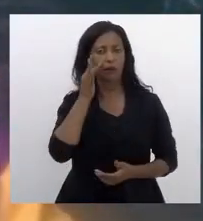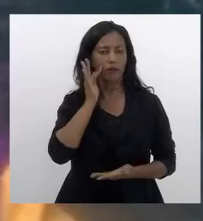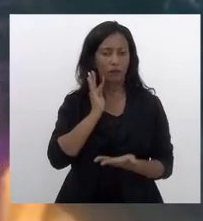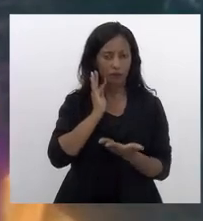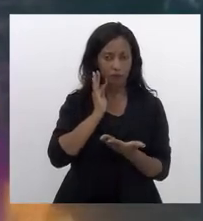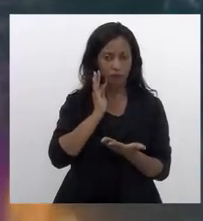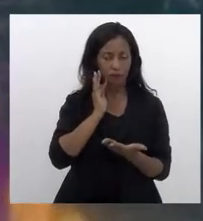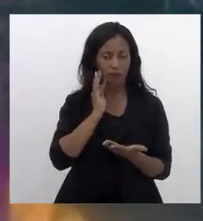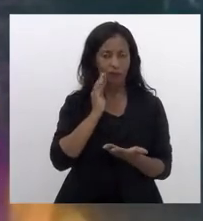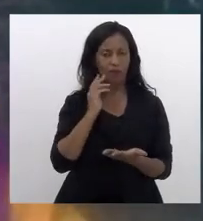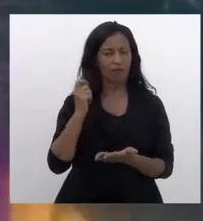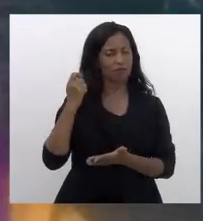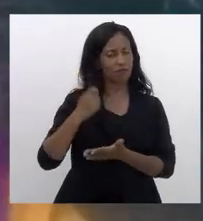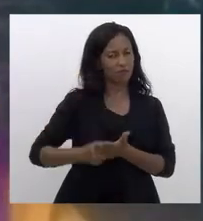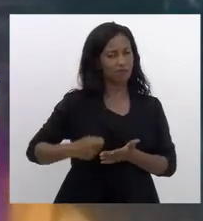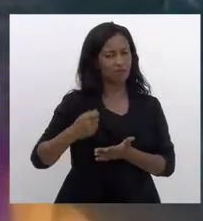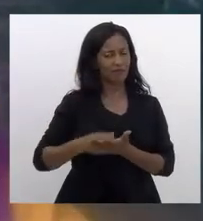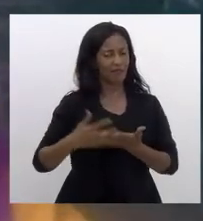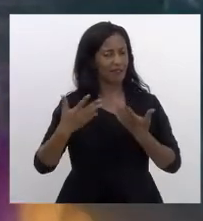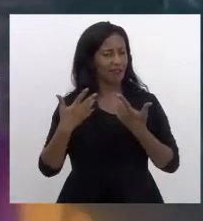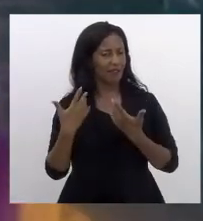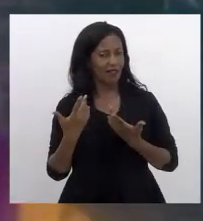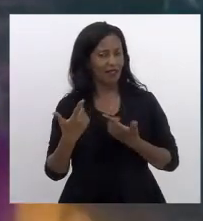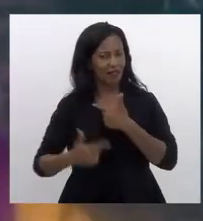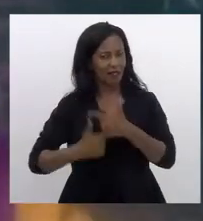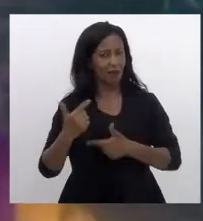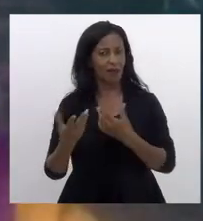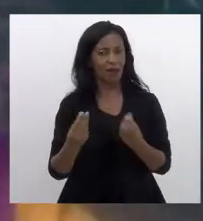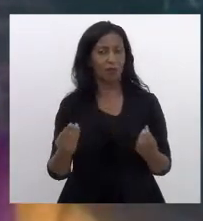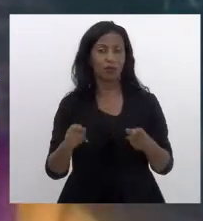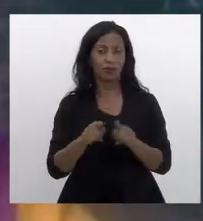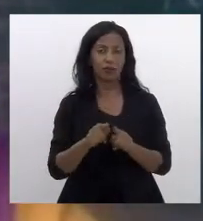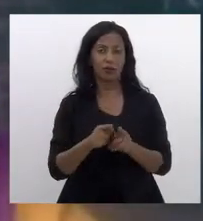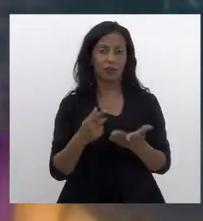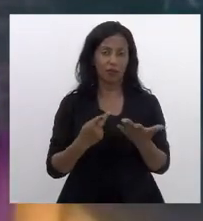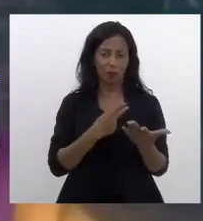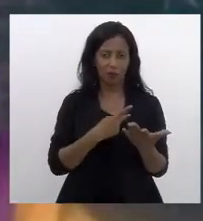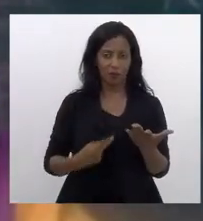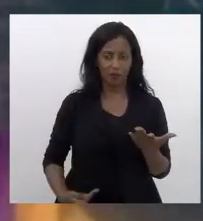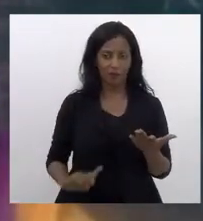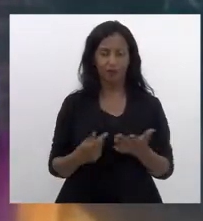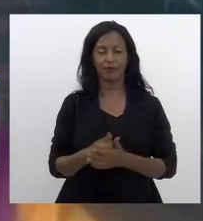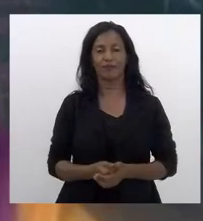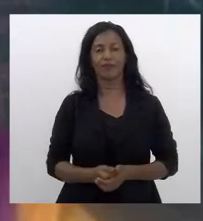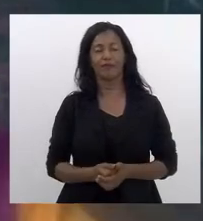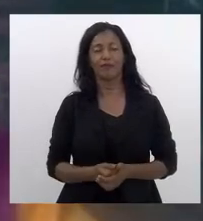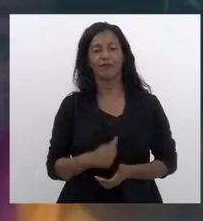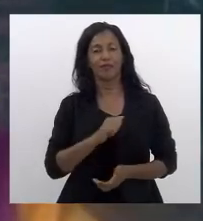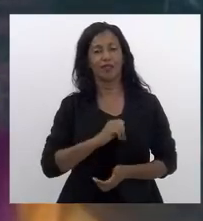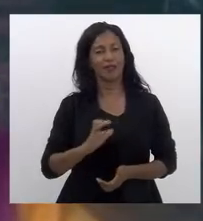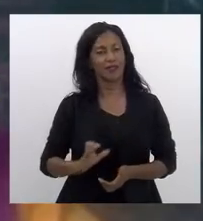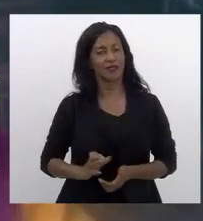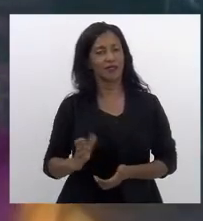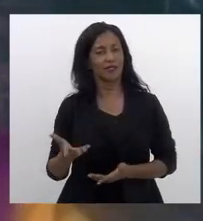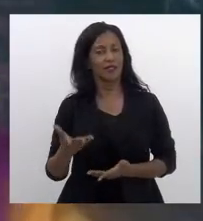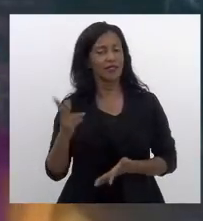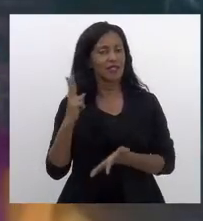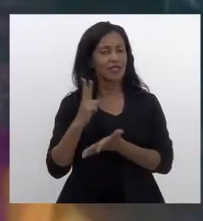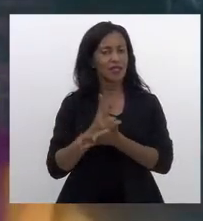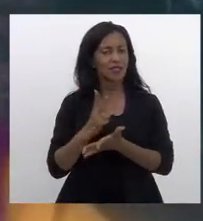um incansável defensor da educação. Saúdo, obviamente, também Vossa Excelência, presidente André Siciliano, que